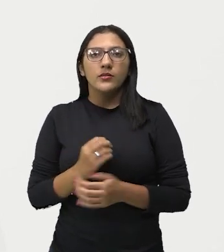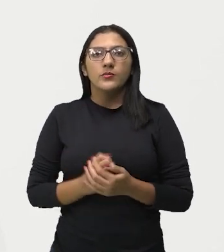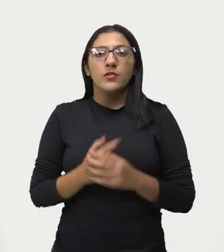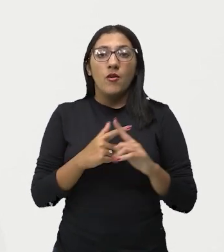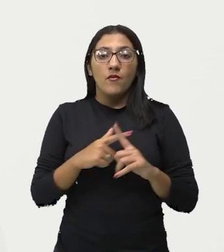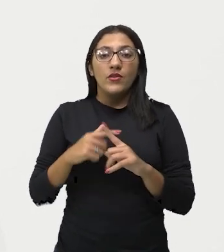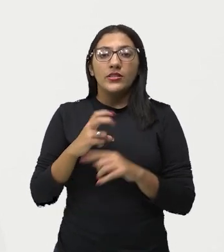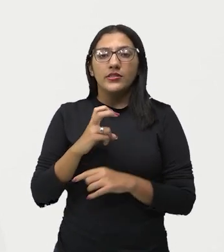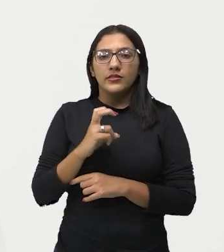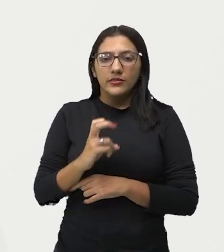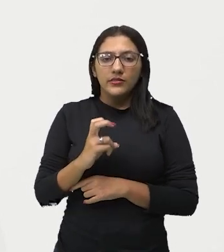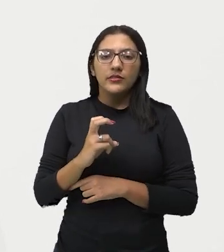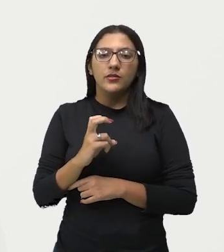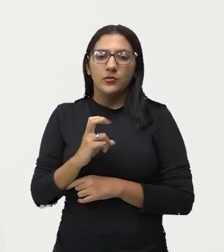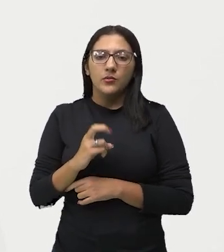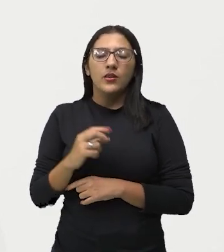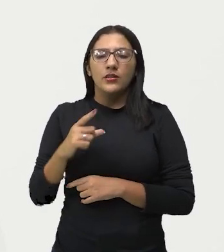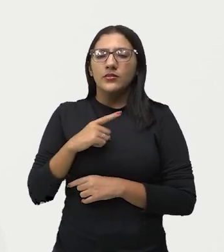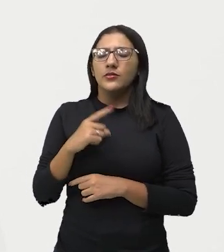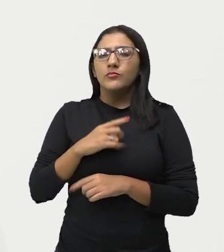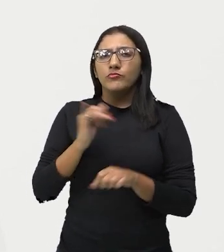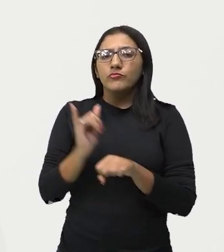vezes 5, 100. Isso aqui é